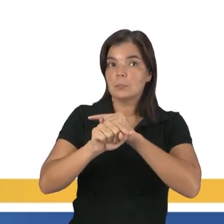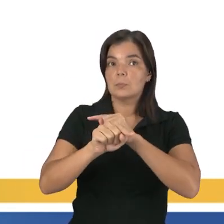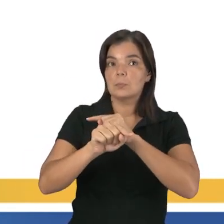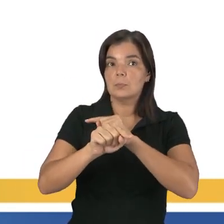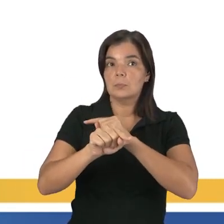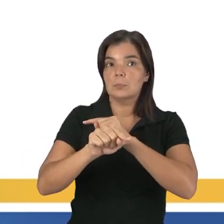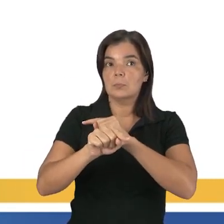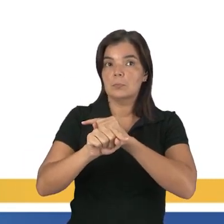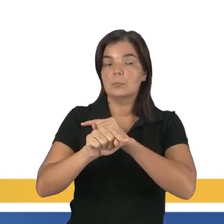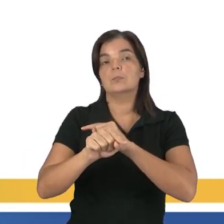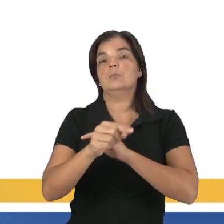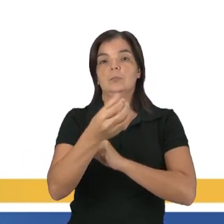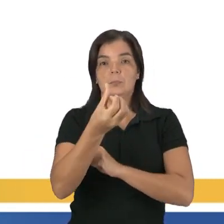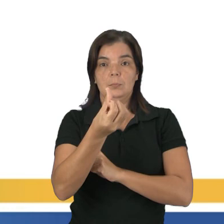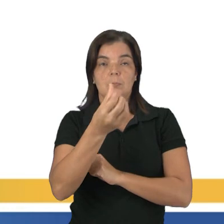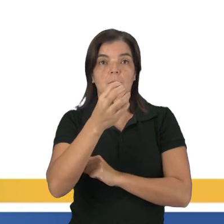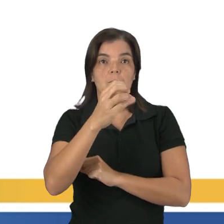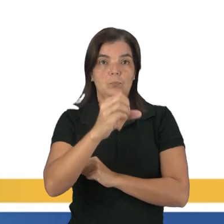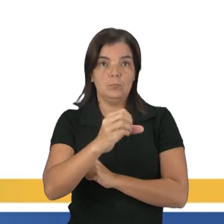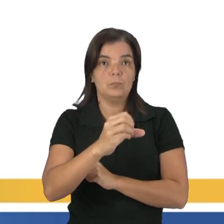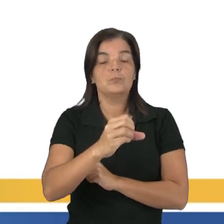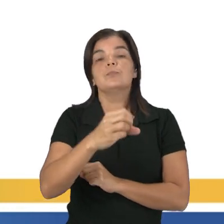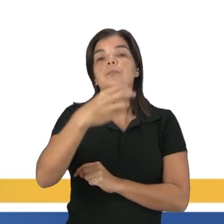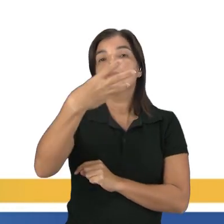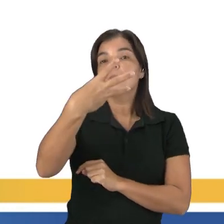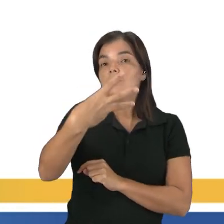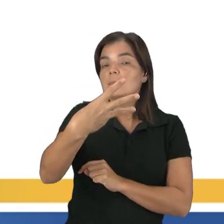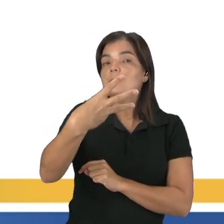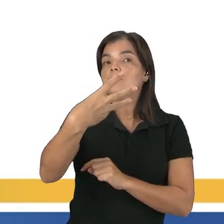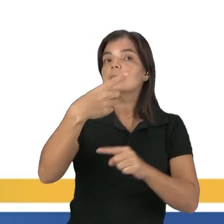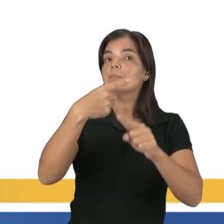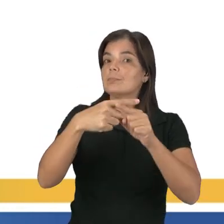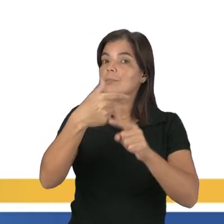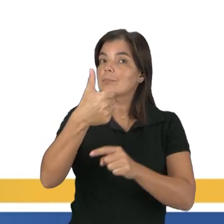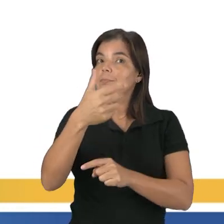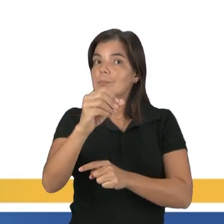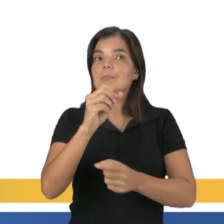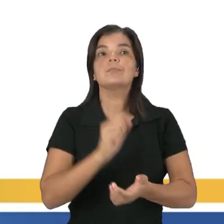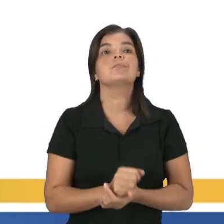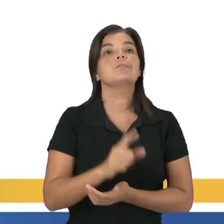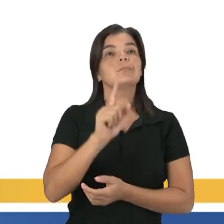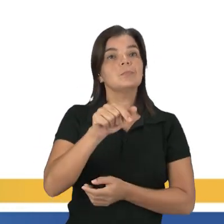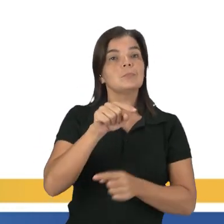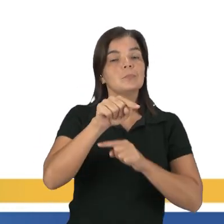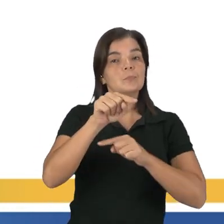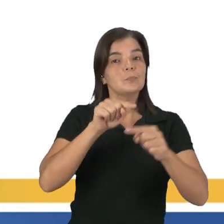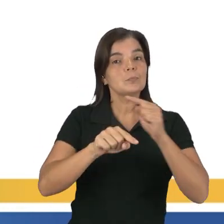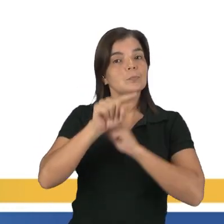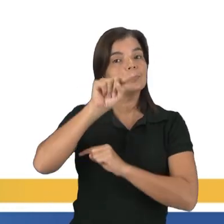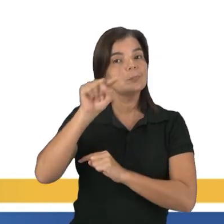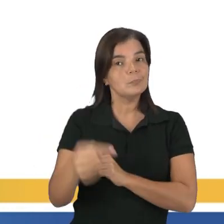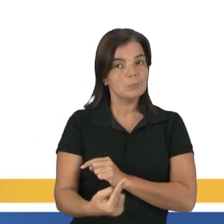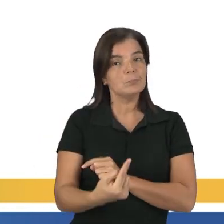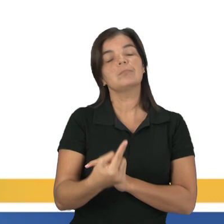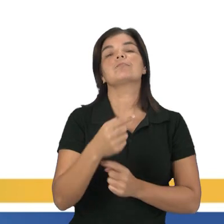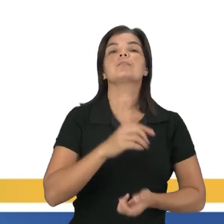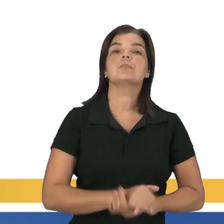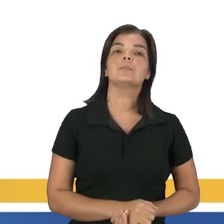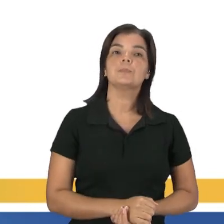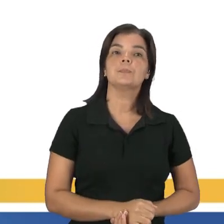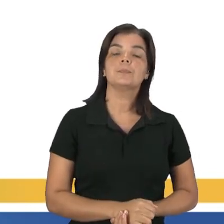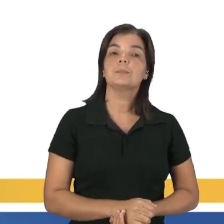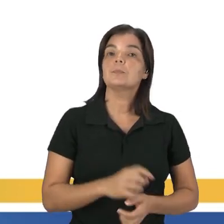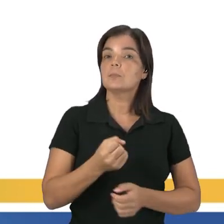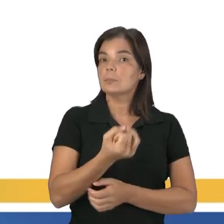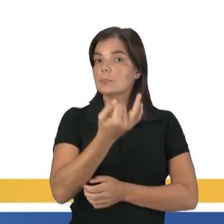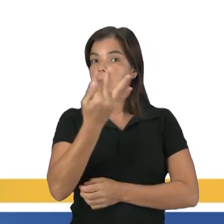dividir, no caso, o número 60 ml, 3 vezes por 10. Que é o mesmo que dividir por 1.000, gente.